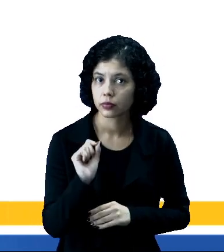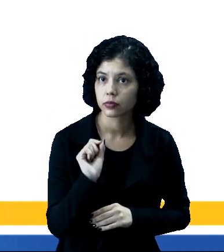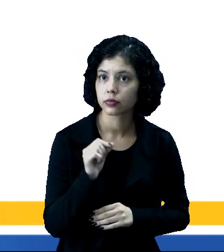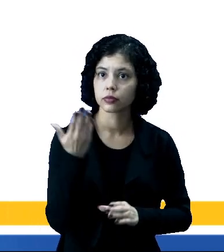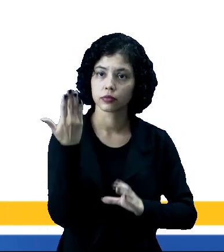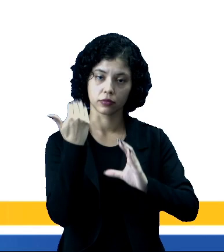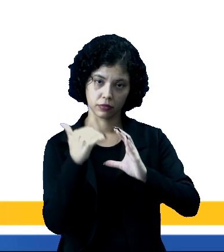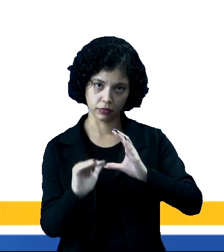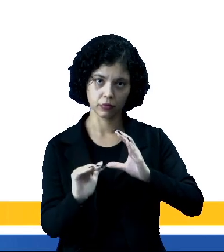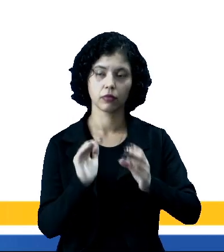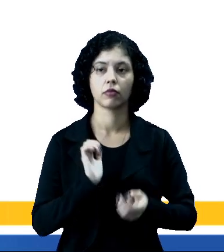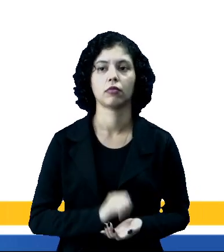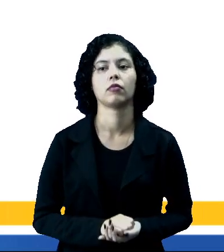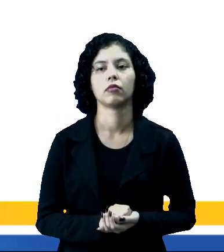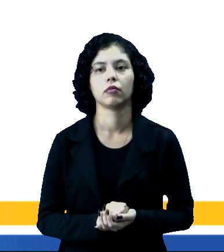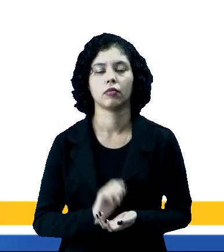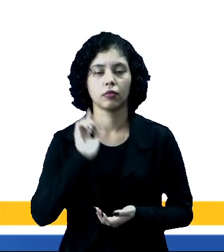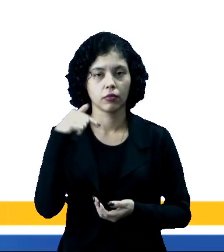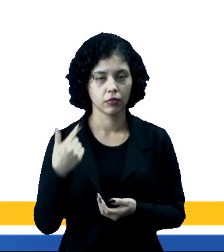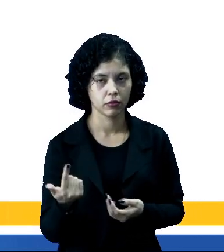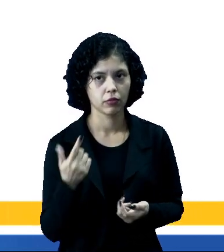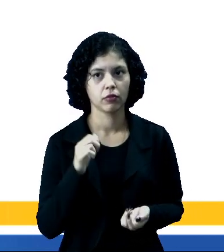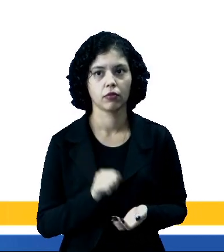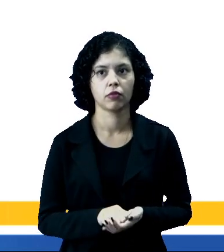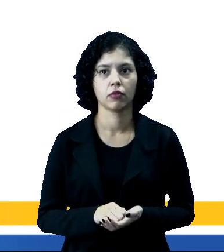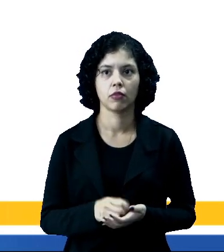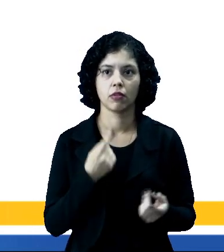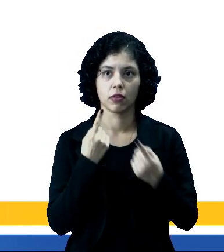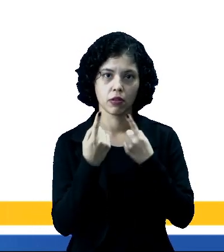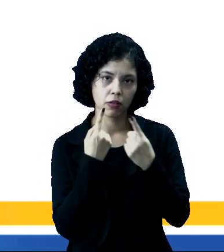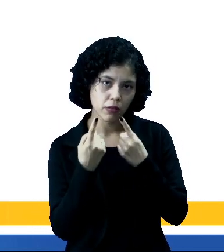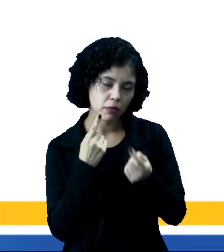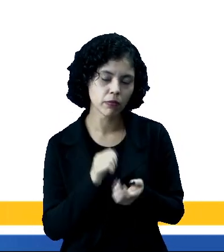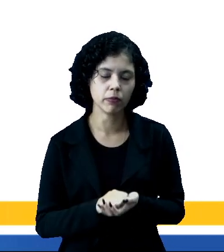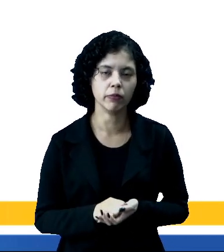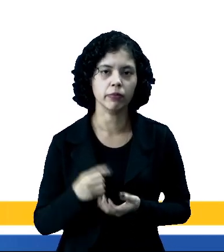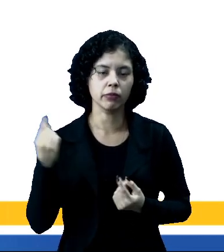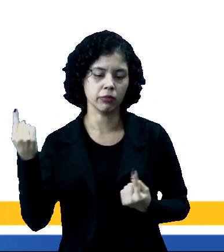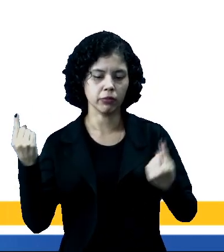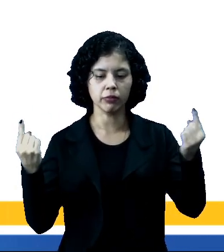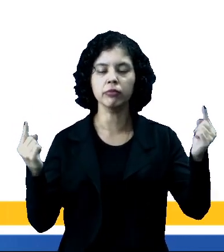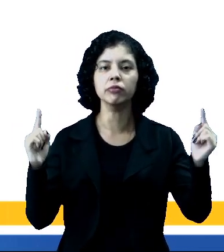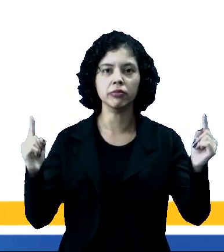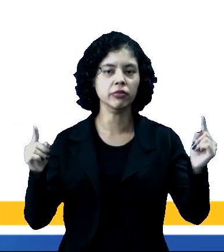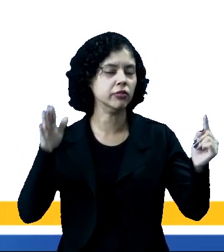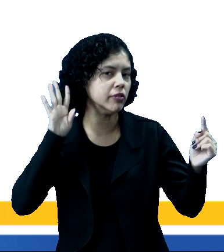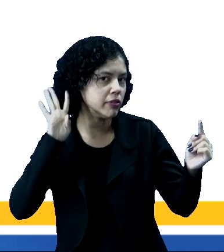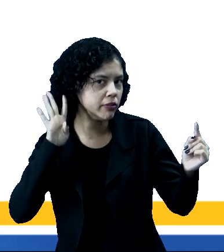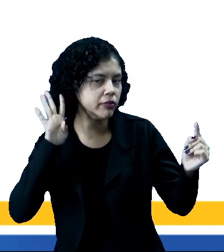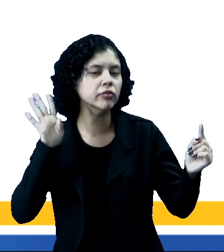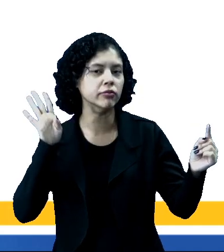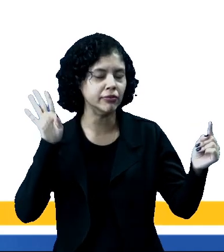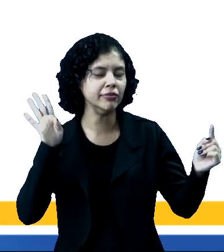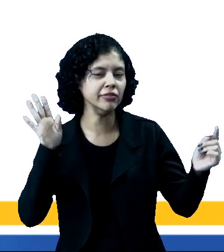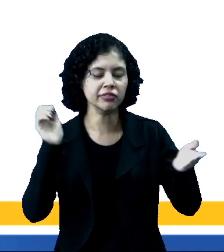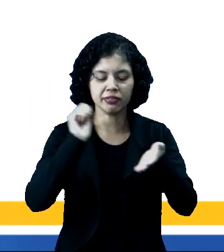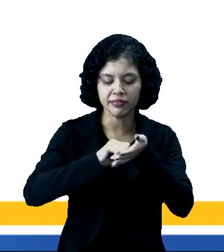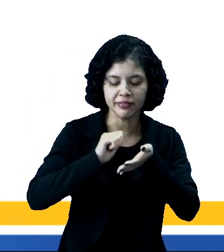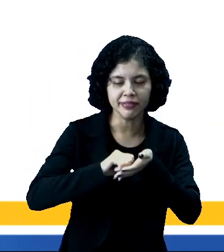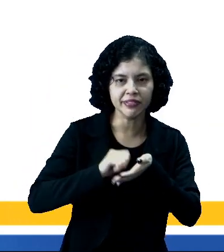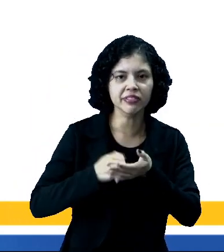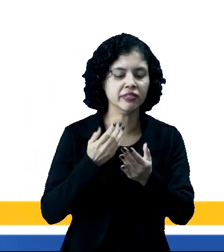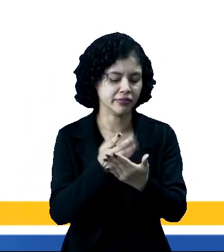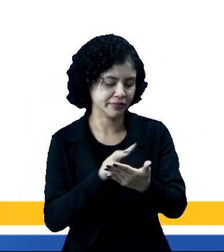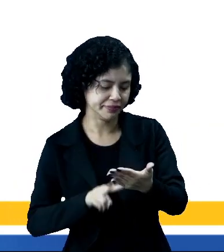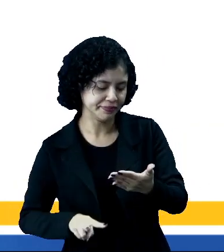quê? Uma mensagem, ou seja, aquilo que o emissor está falando e aquilo que o receptor está escutando, ou que está escrevendo, ou